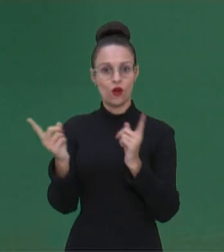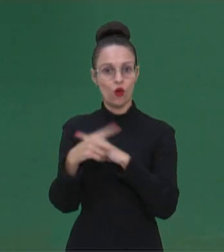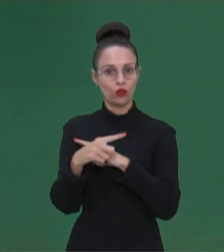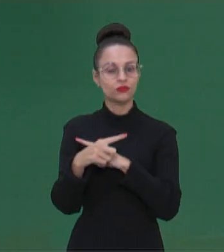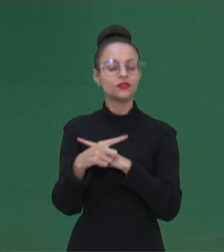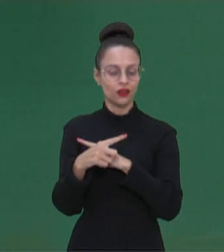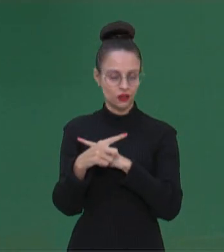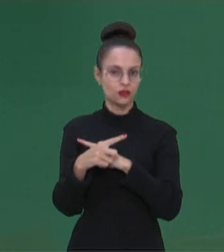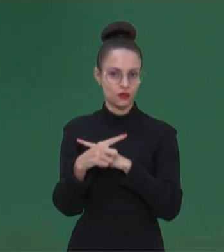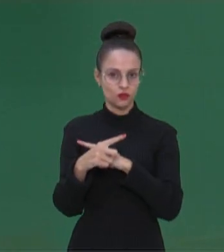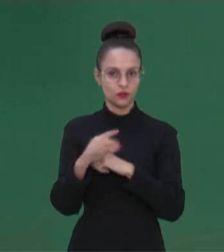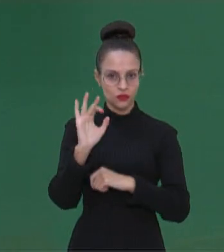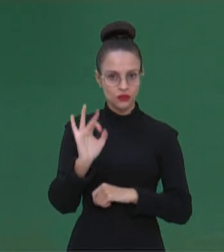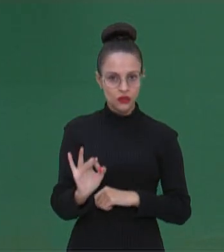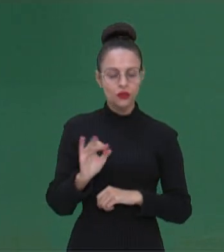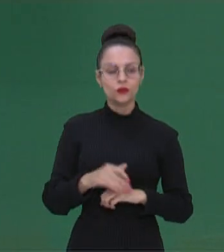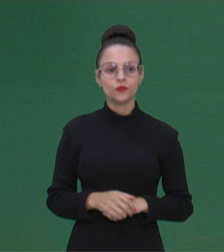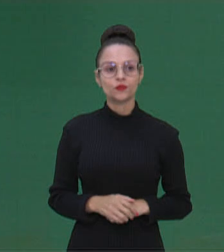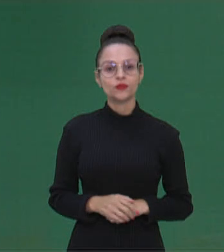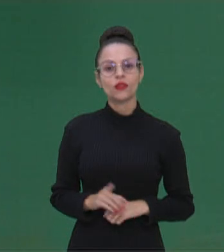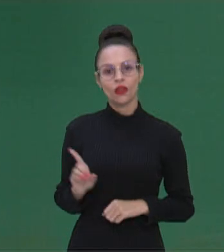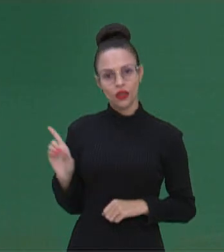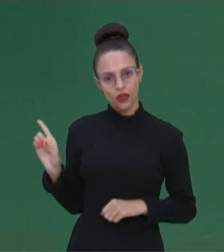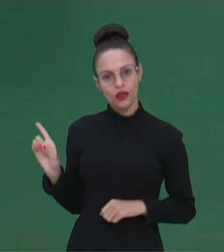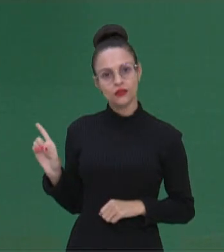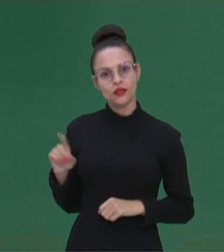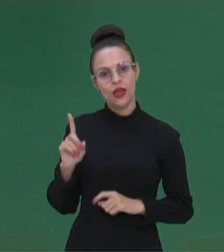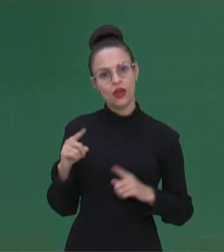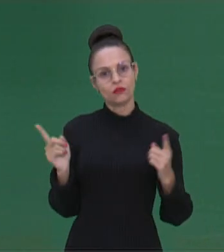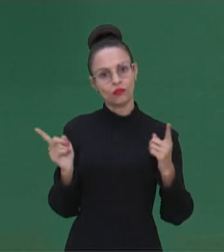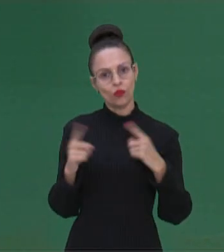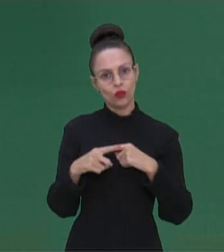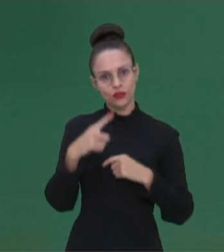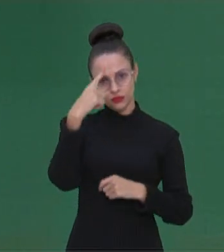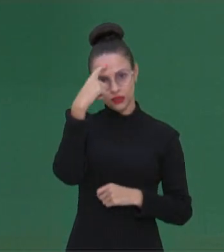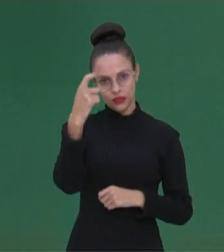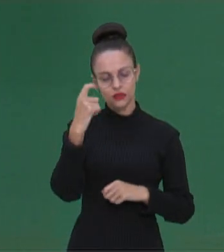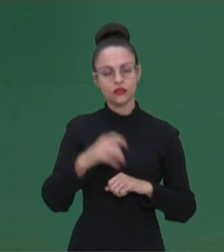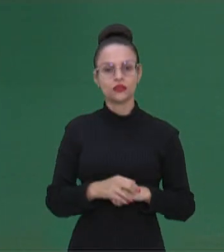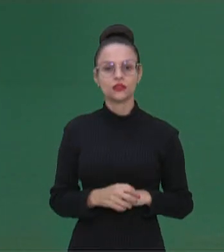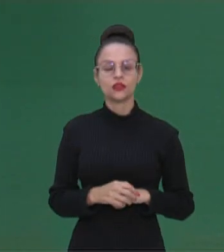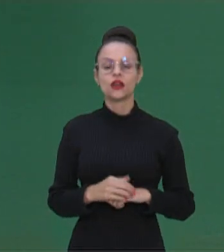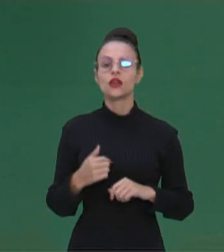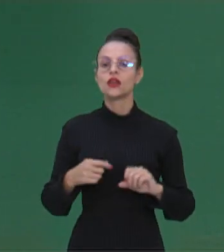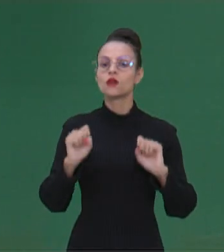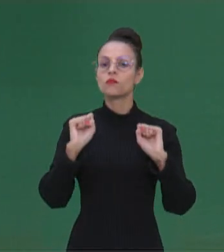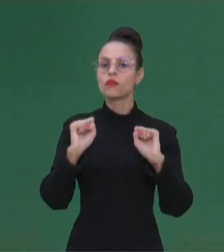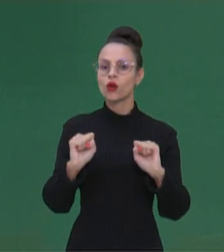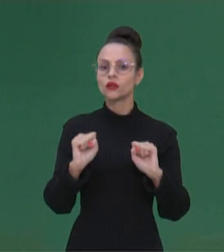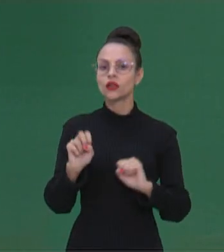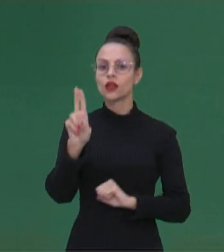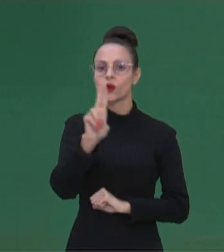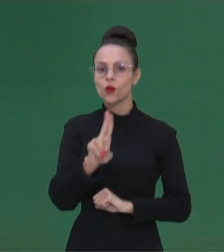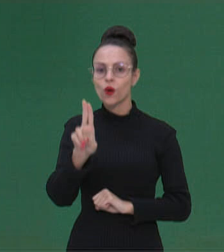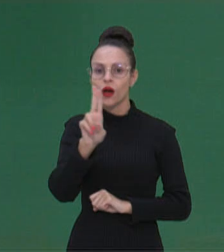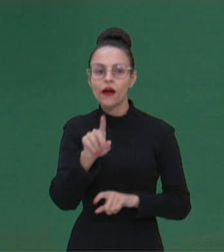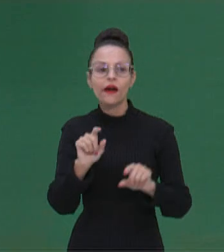de oposição, certo? Neste caso, ideia de oposição. Eu poderia usar